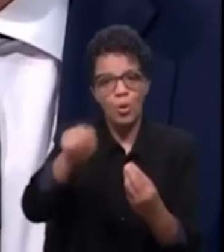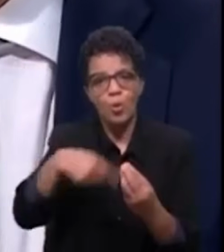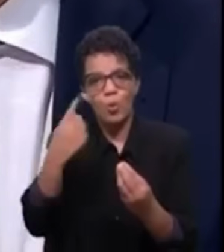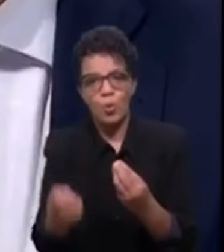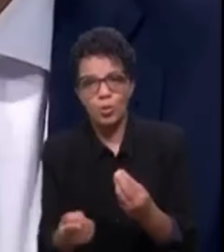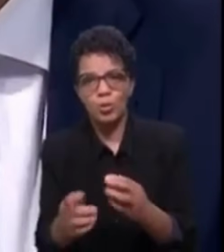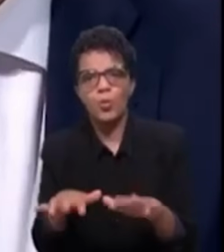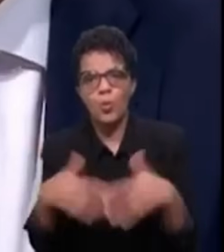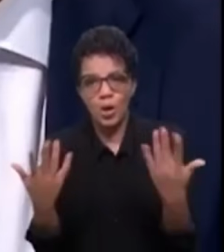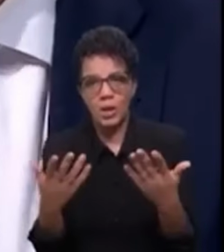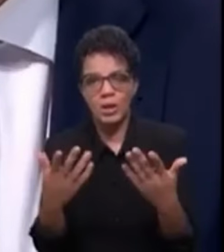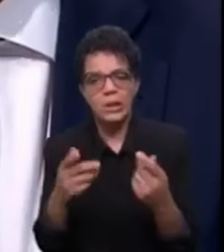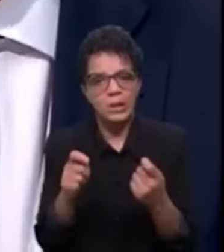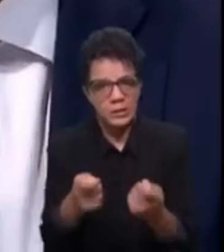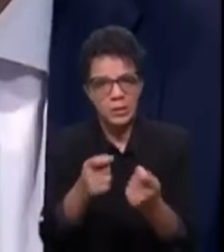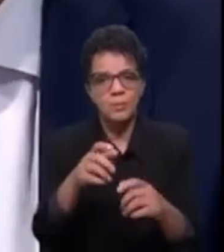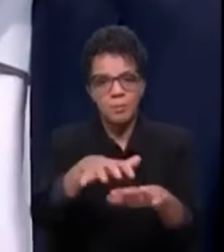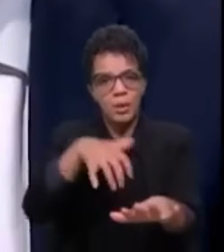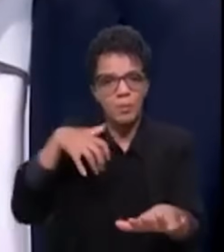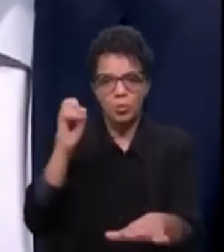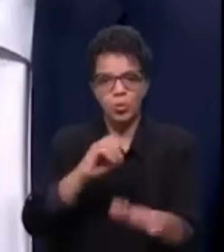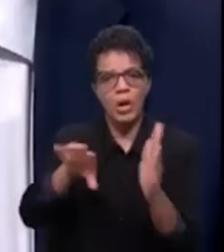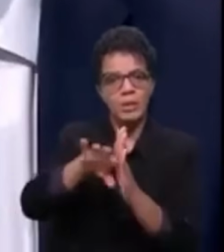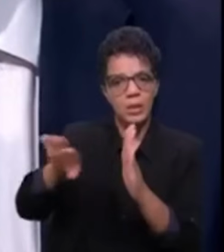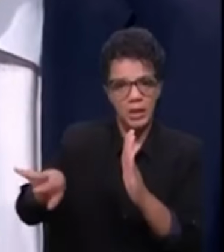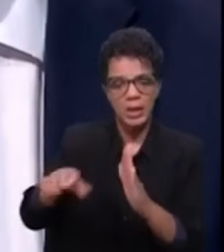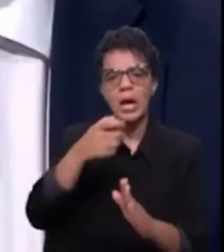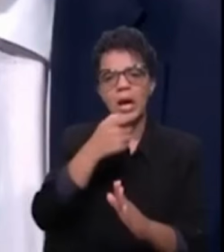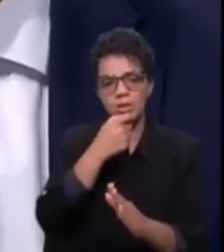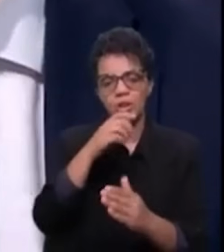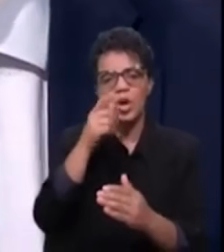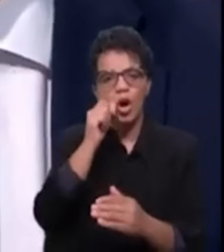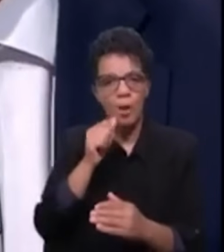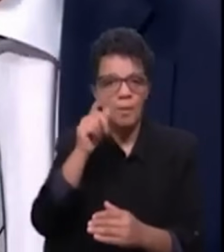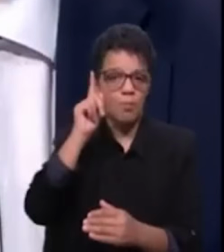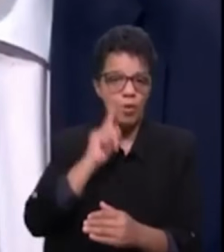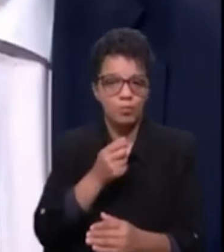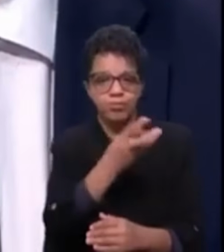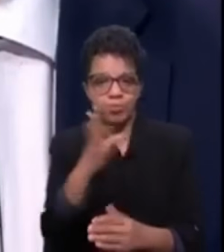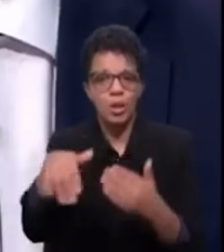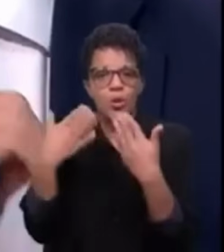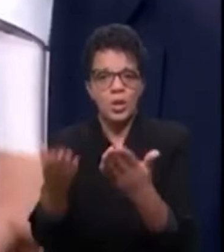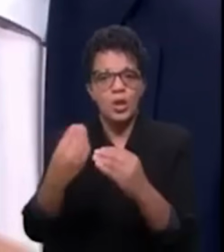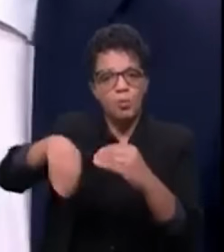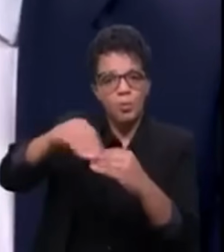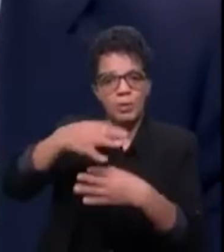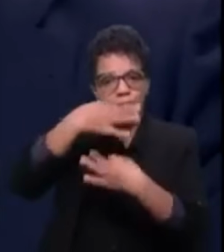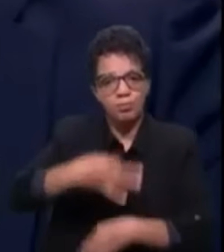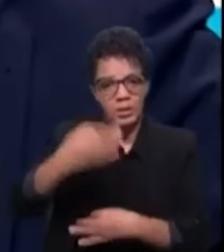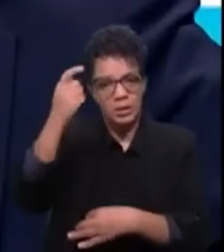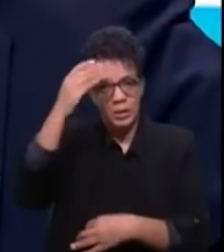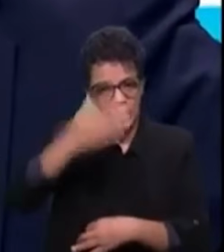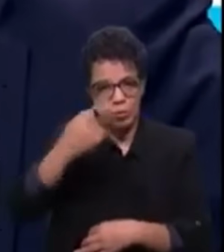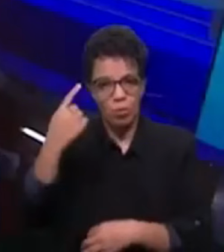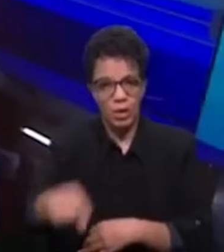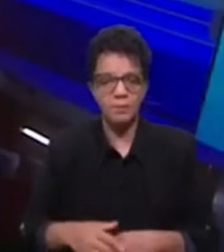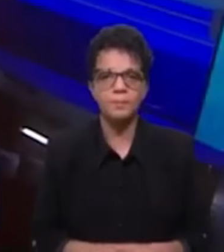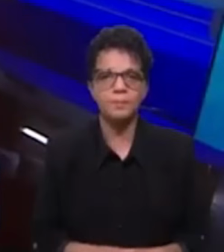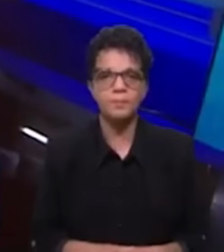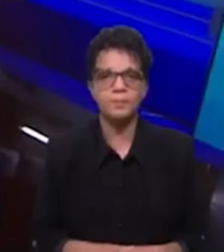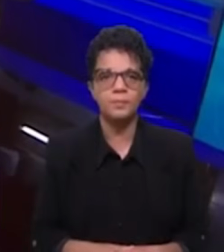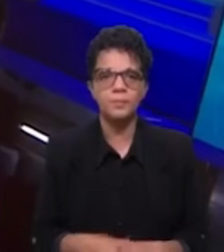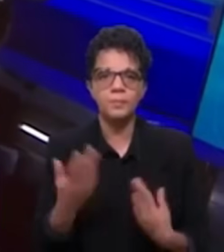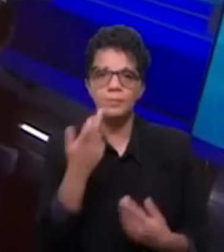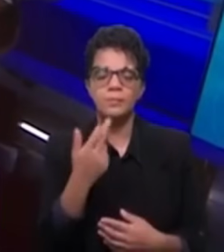qualquer persistirá no Parlamento à direita se não der estes homens e mulheres agora responda-me como é que